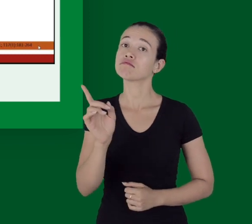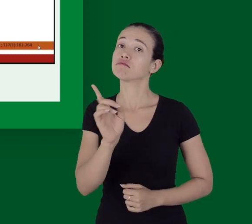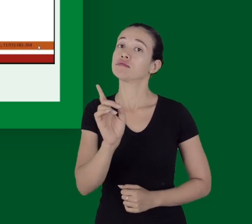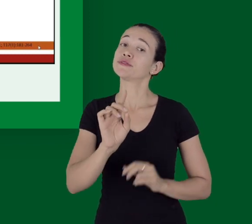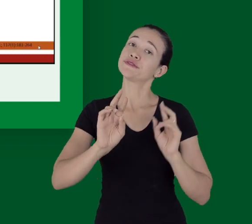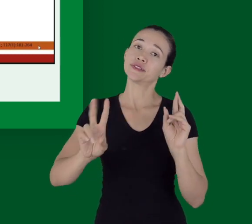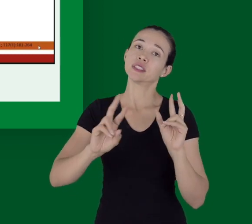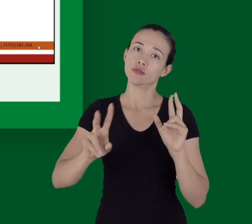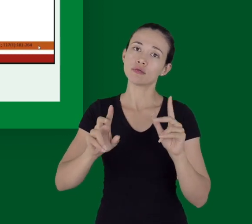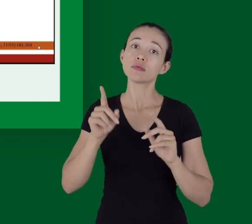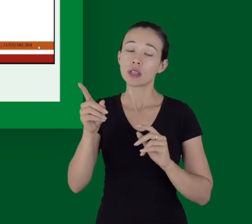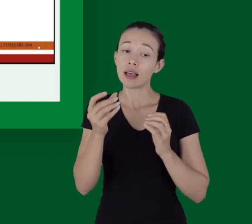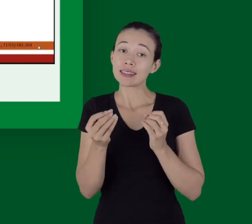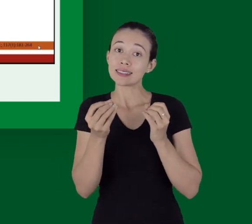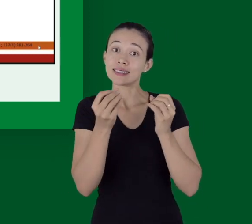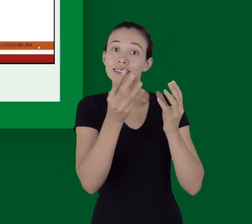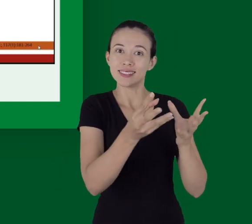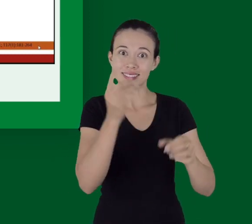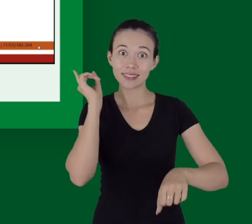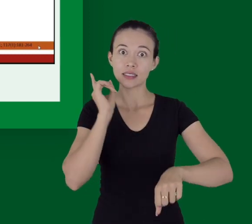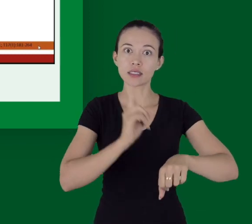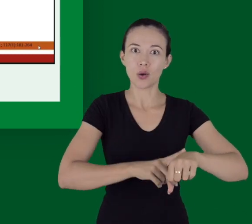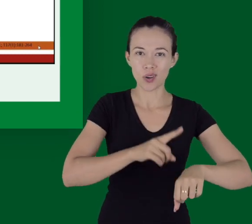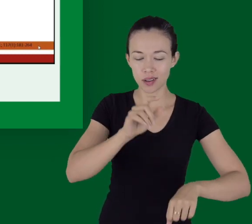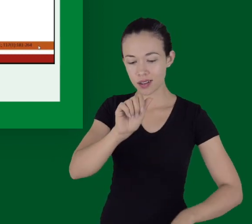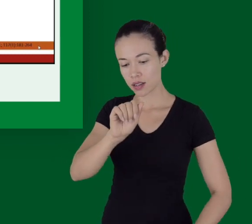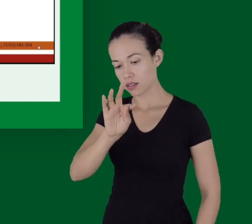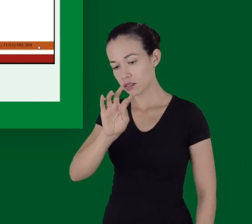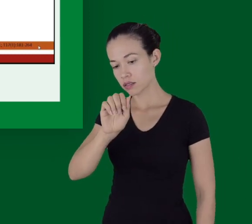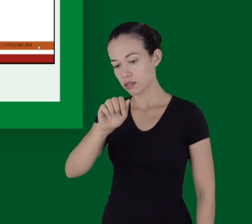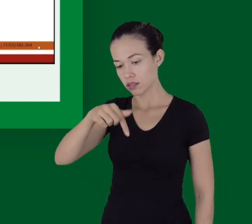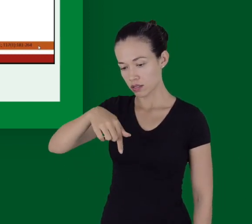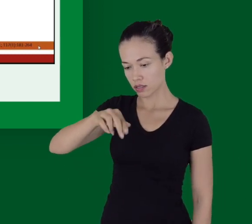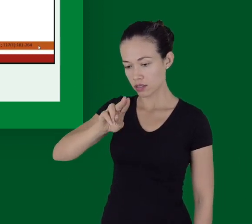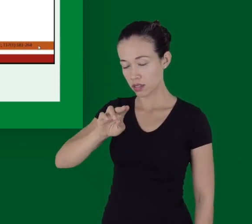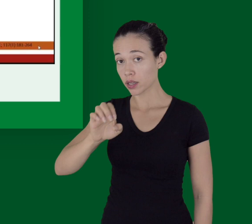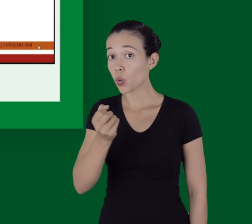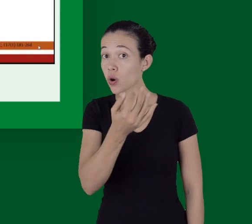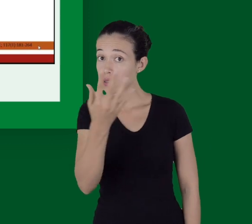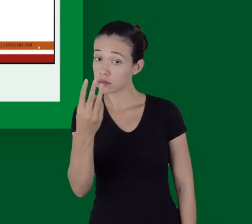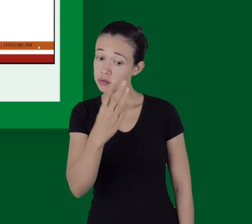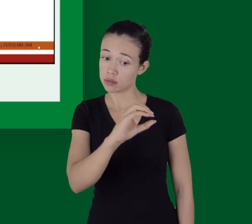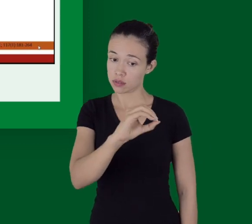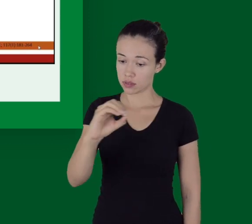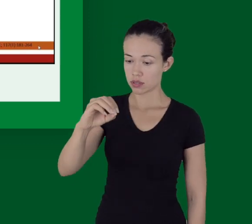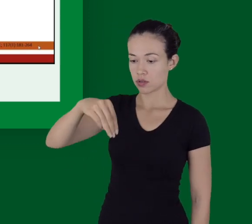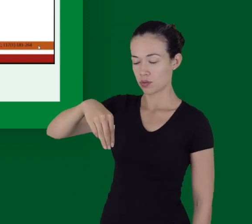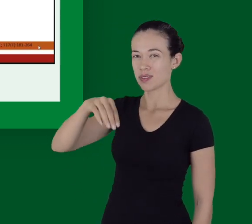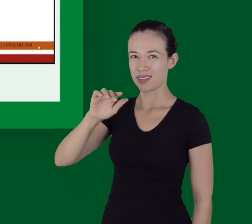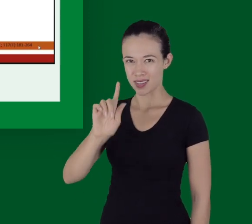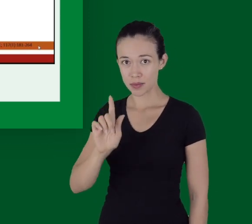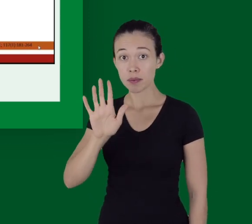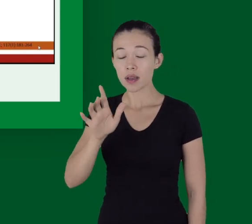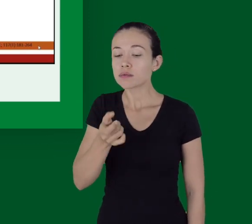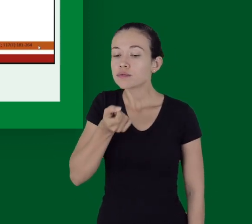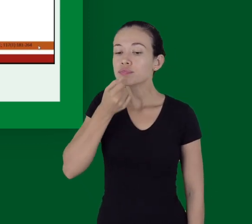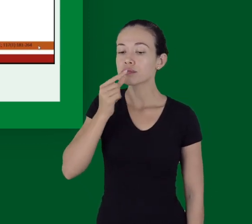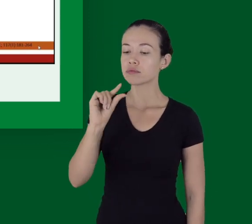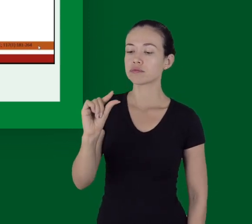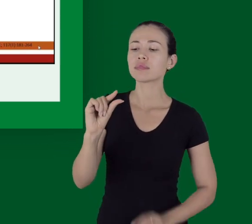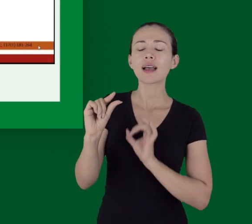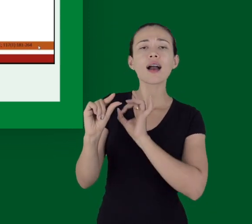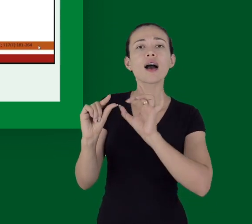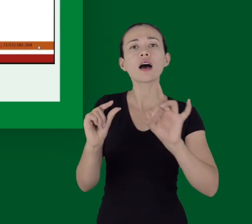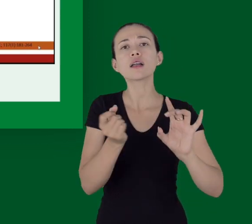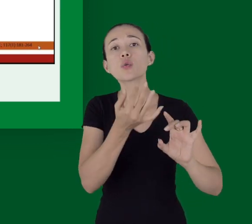também é 300 miligramas, só que lembrar que o comprimido é de 75. Então, quando você for fazer, tem que fazer 4 comprimidos para dar a dose de ataque